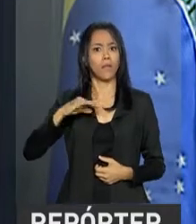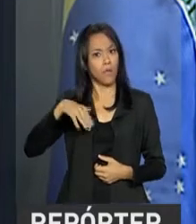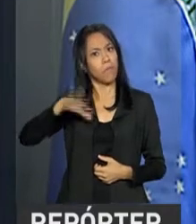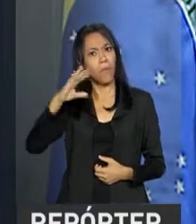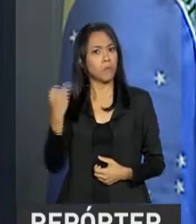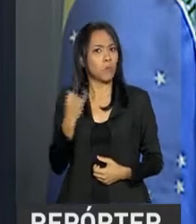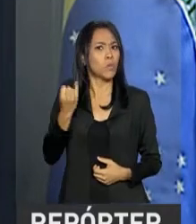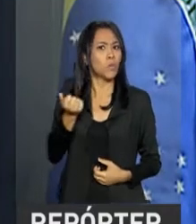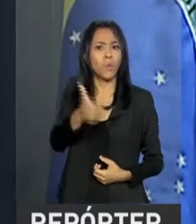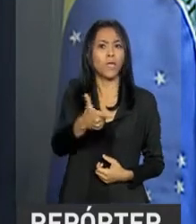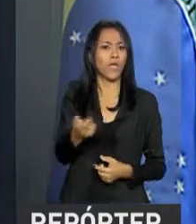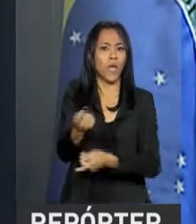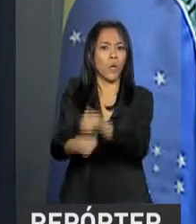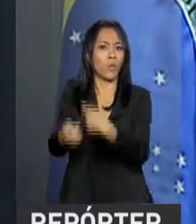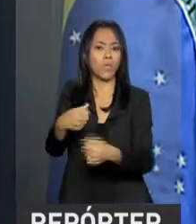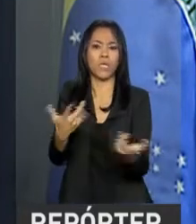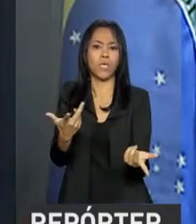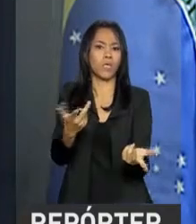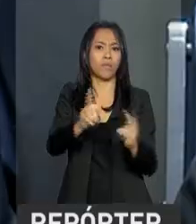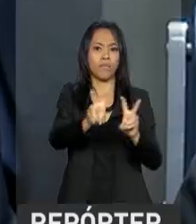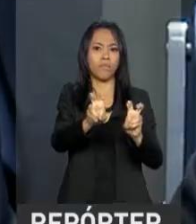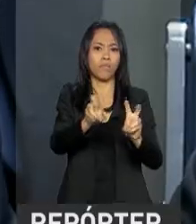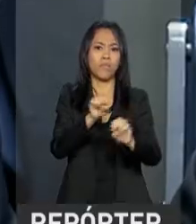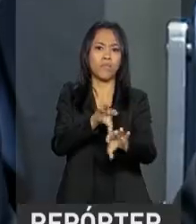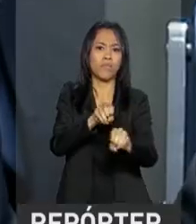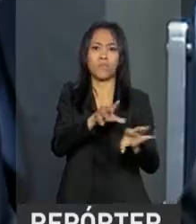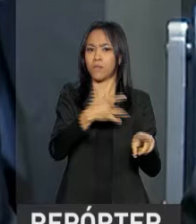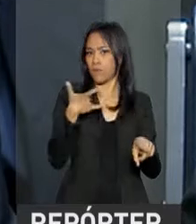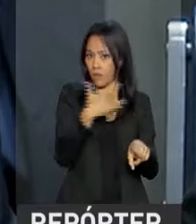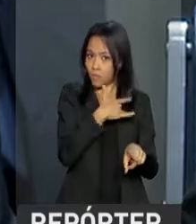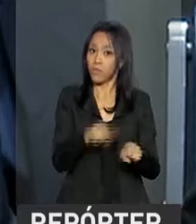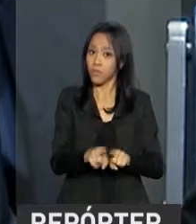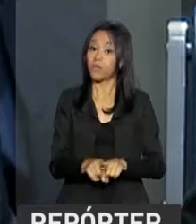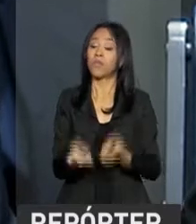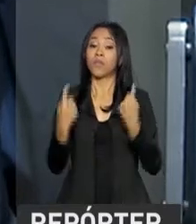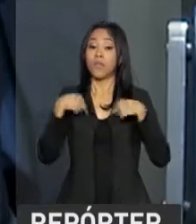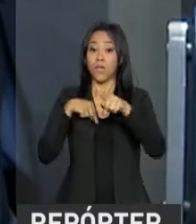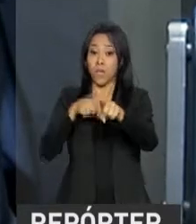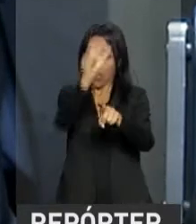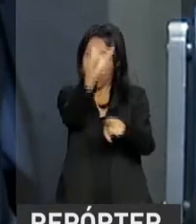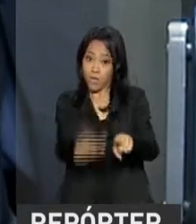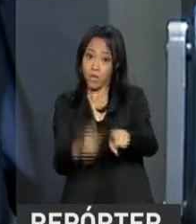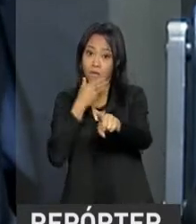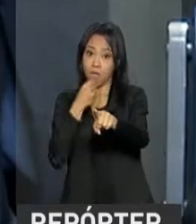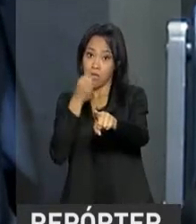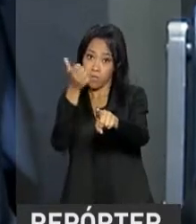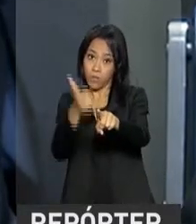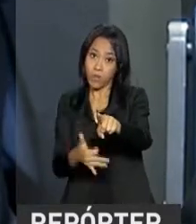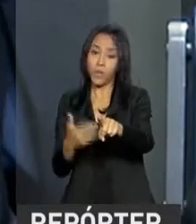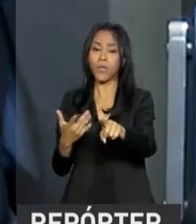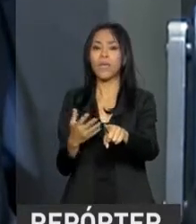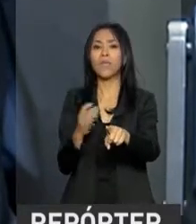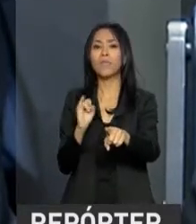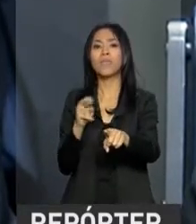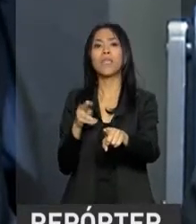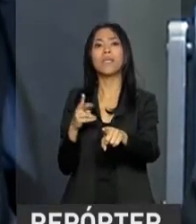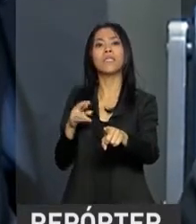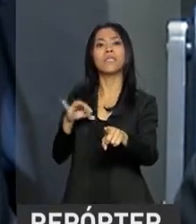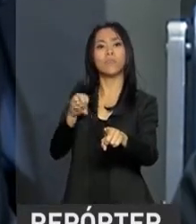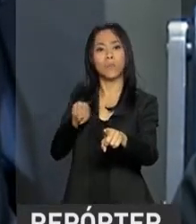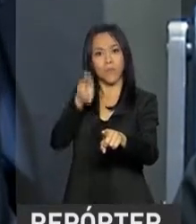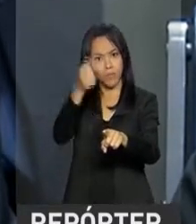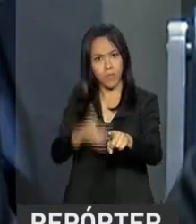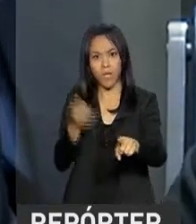de economia, saúde e educação. Para o ministro interino da Defesa, a segurança pública é uma urgência